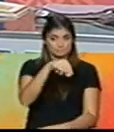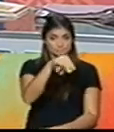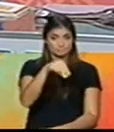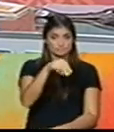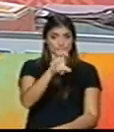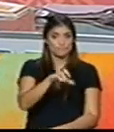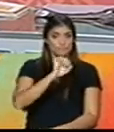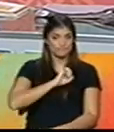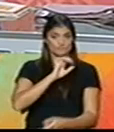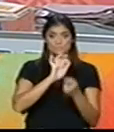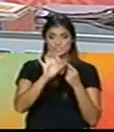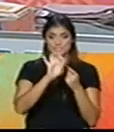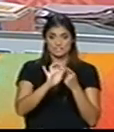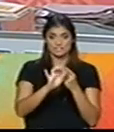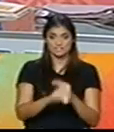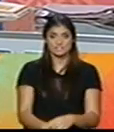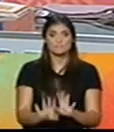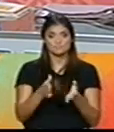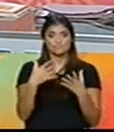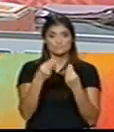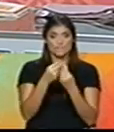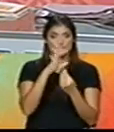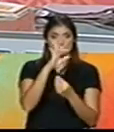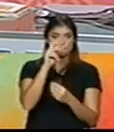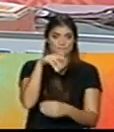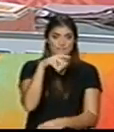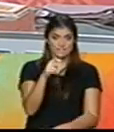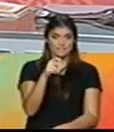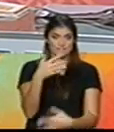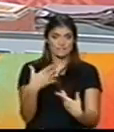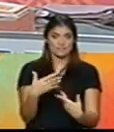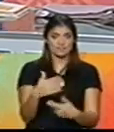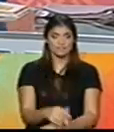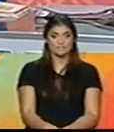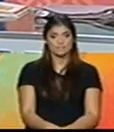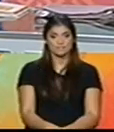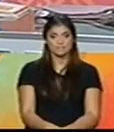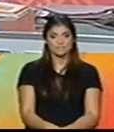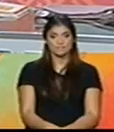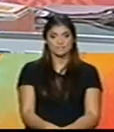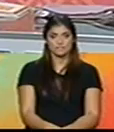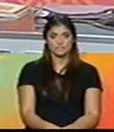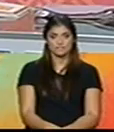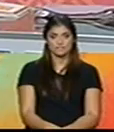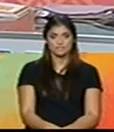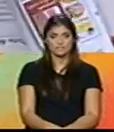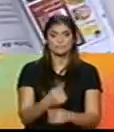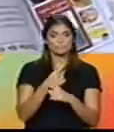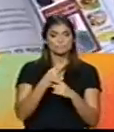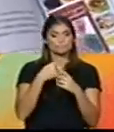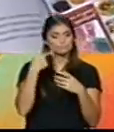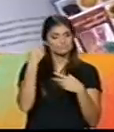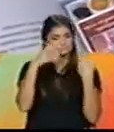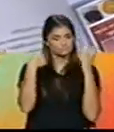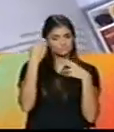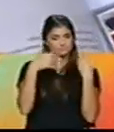Sim. Todas elas têm. E tem que colocar a farinha agora? É, é melhor, não é? Não é que... Sim, sim. Ficamos com um som de fundo...